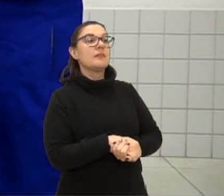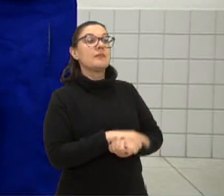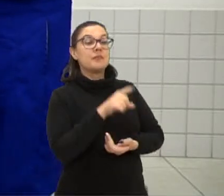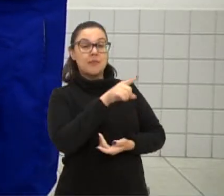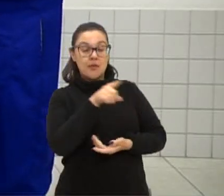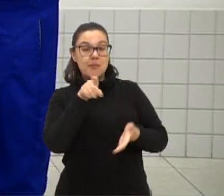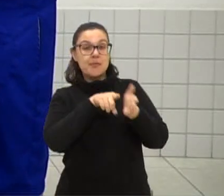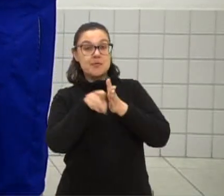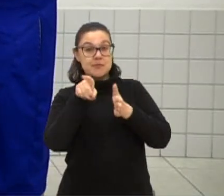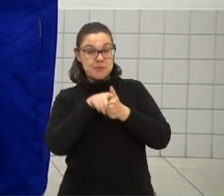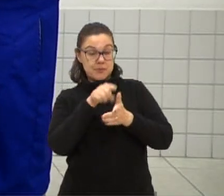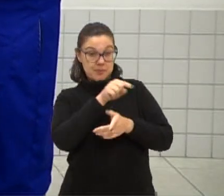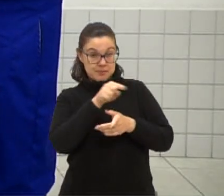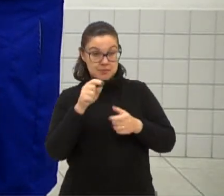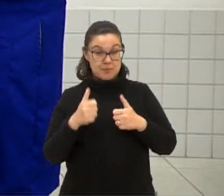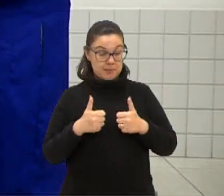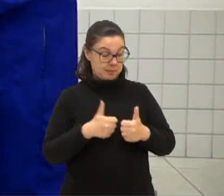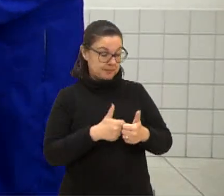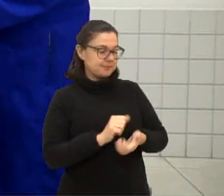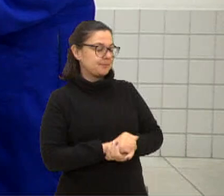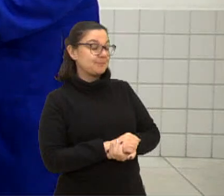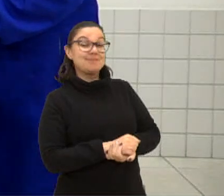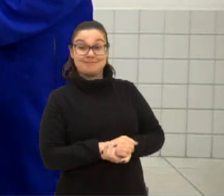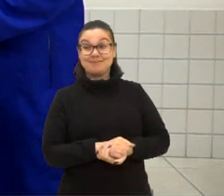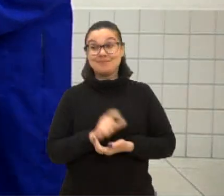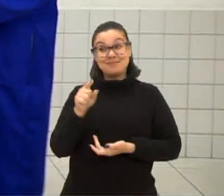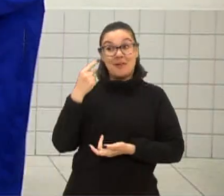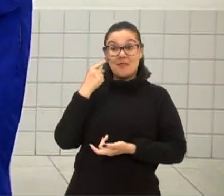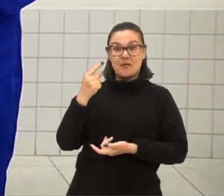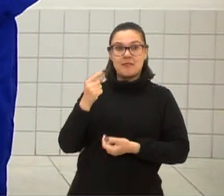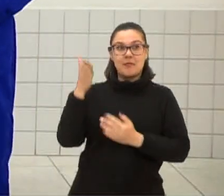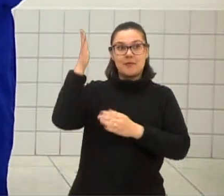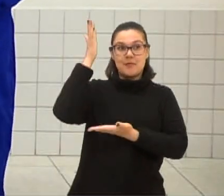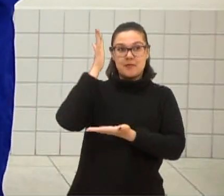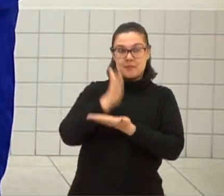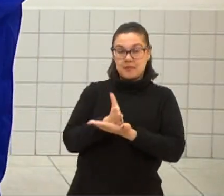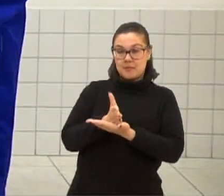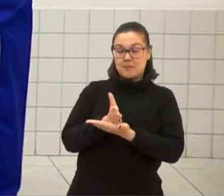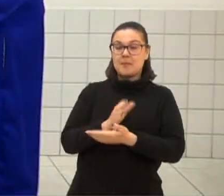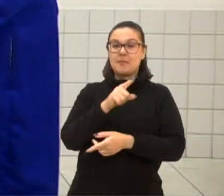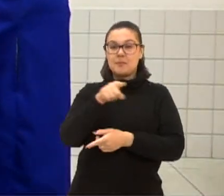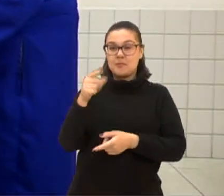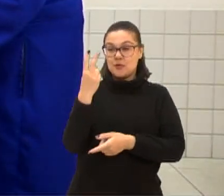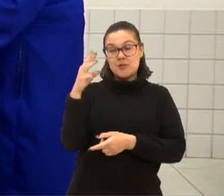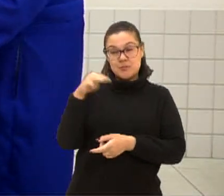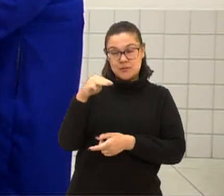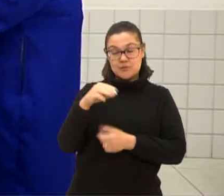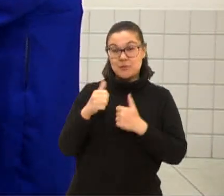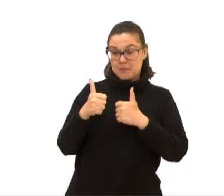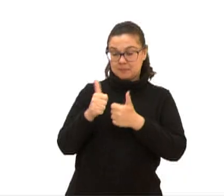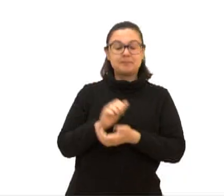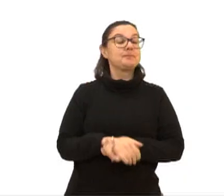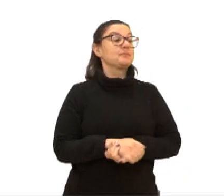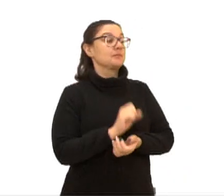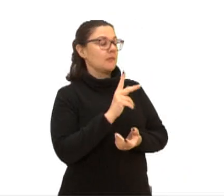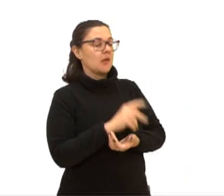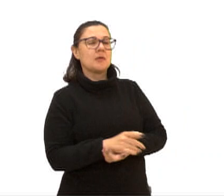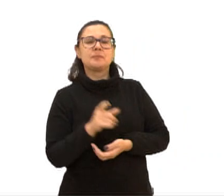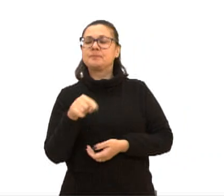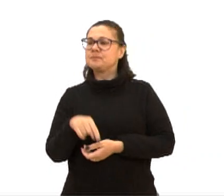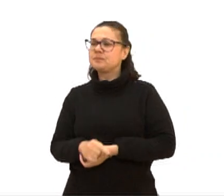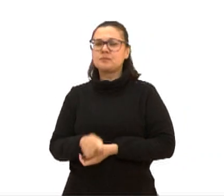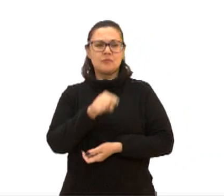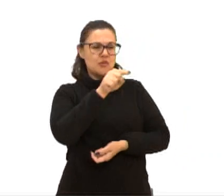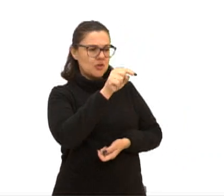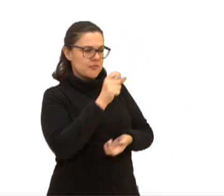fazer algumas perguntinhas para você, Rutiné, pode ser? Tá, vamos fazer essas perguntinhas e daí a gente vai fazer uma pausa aí de 2 minutinhos, tá? Certo, tá.